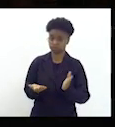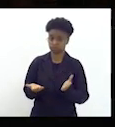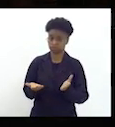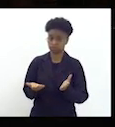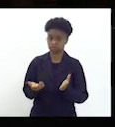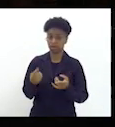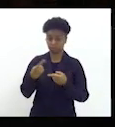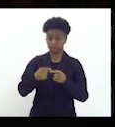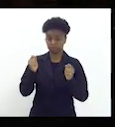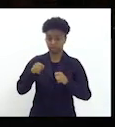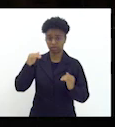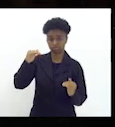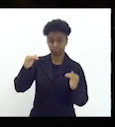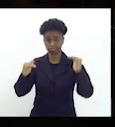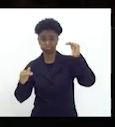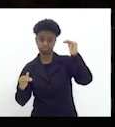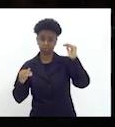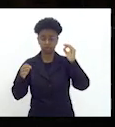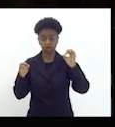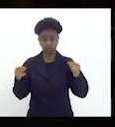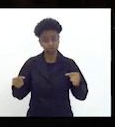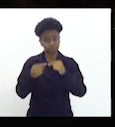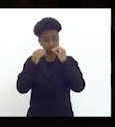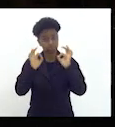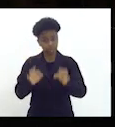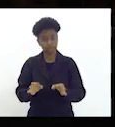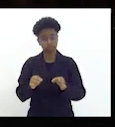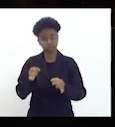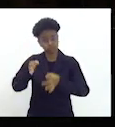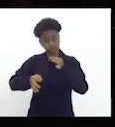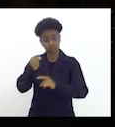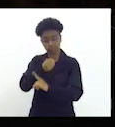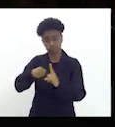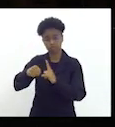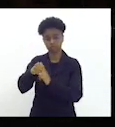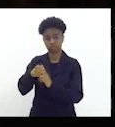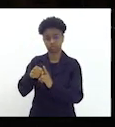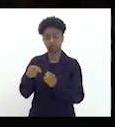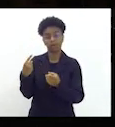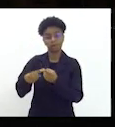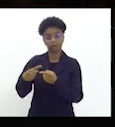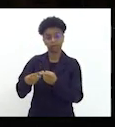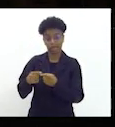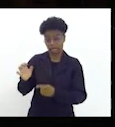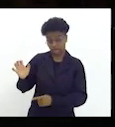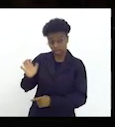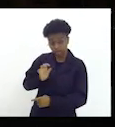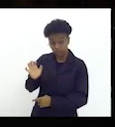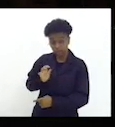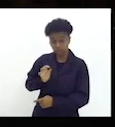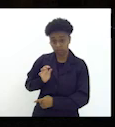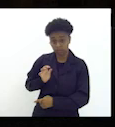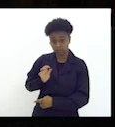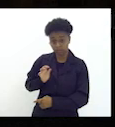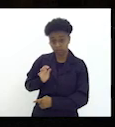para fazer justiça fiscal justiça social o mais rico